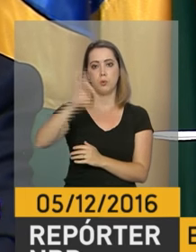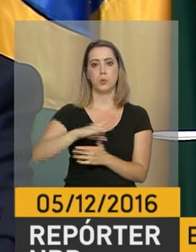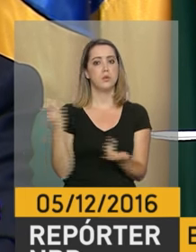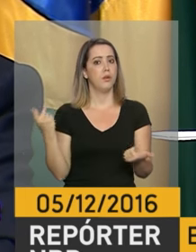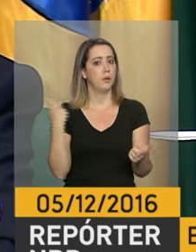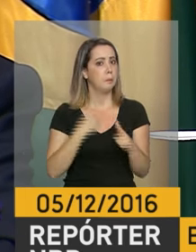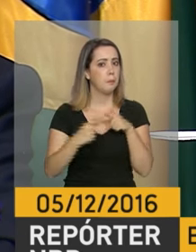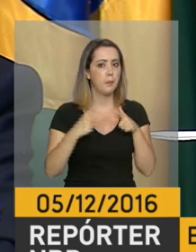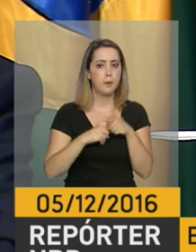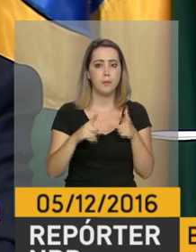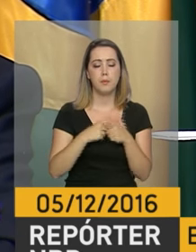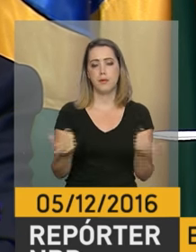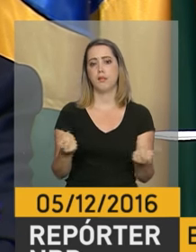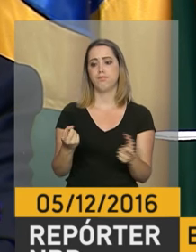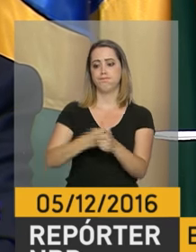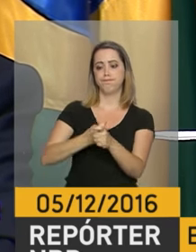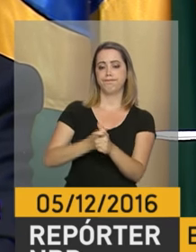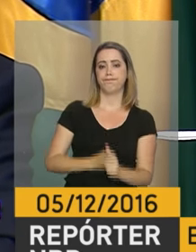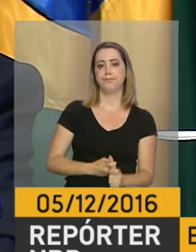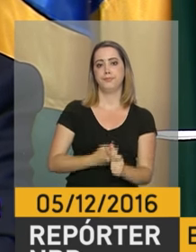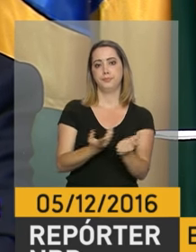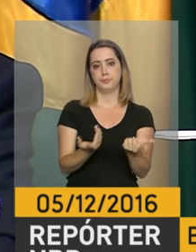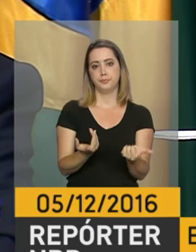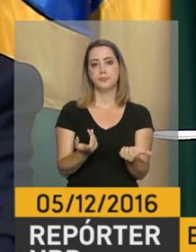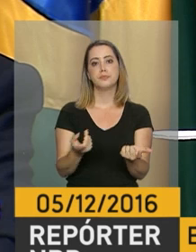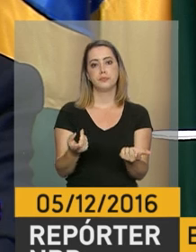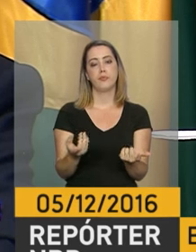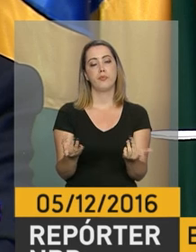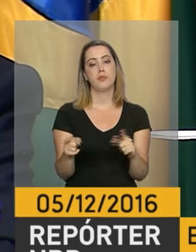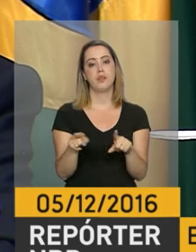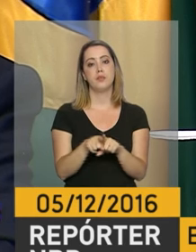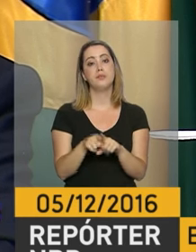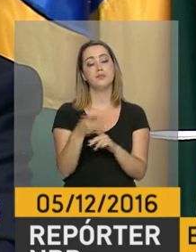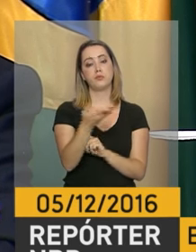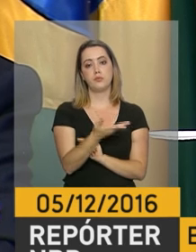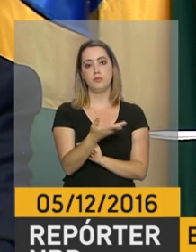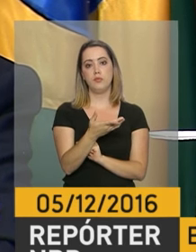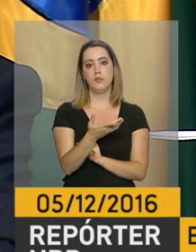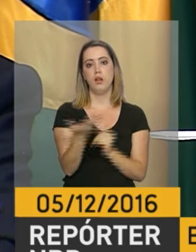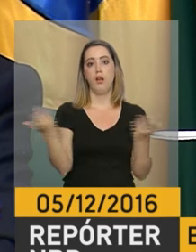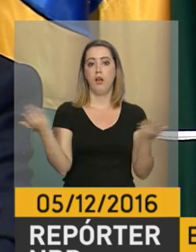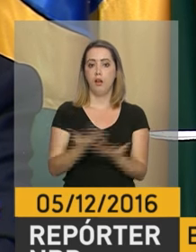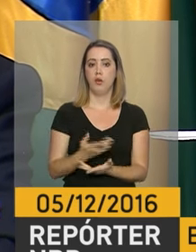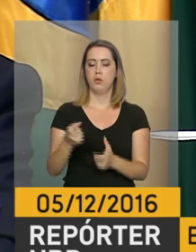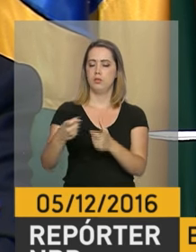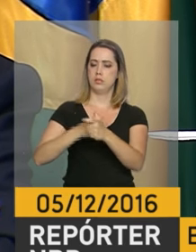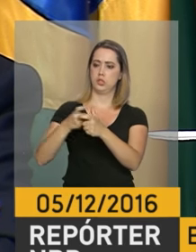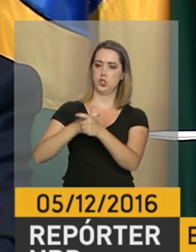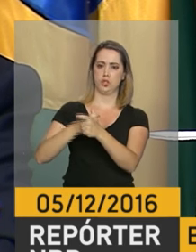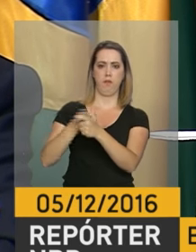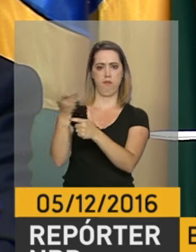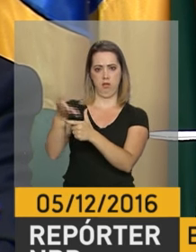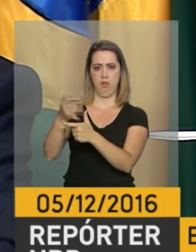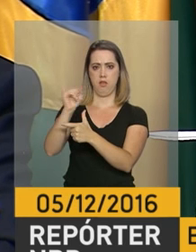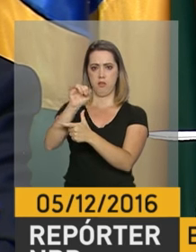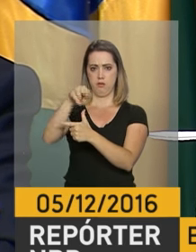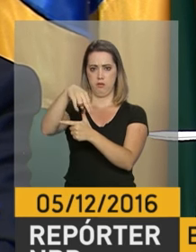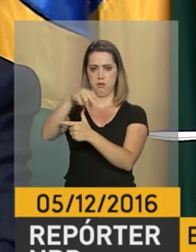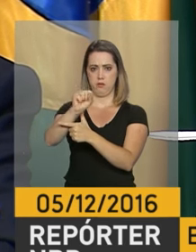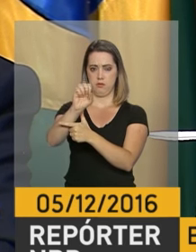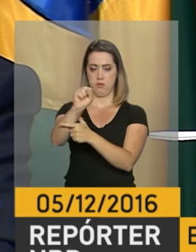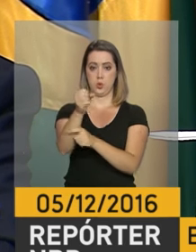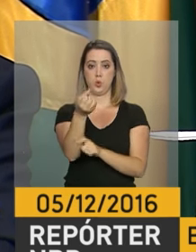a previdência, né? Eh, este, o déficit no ano passado somou